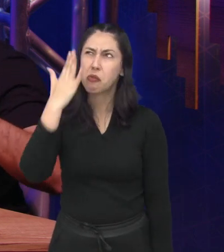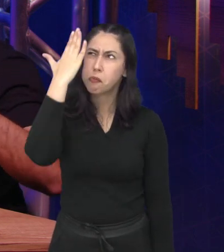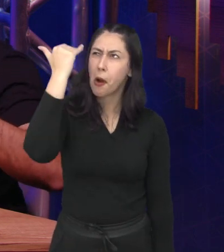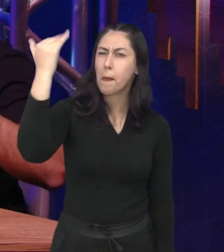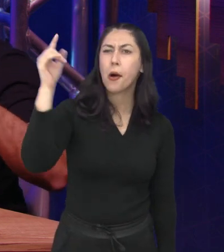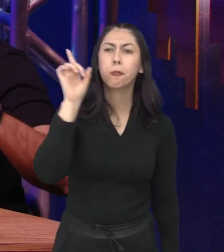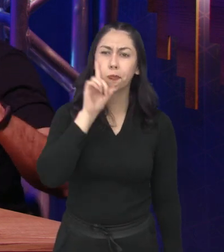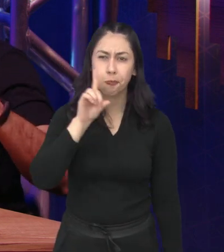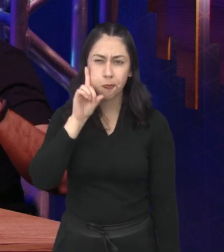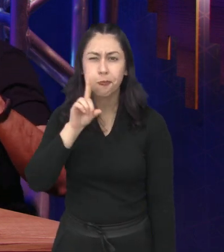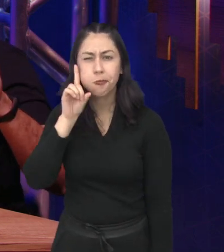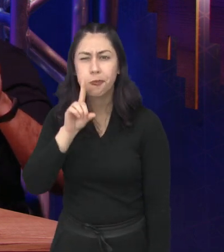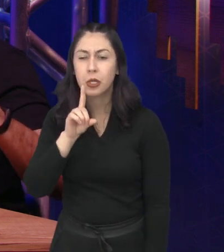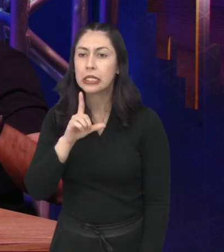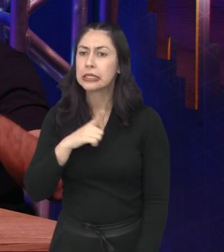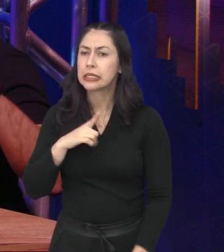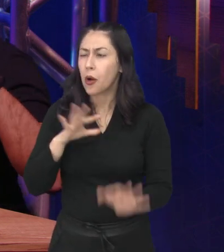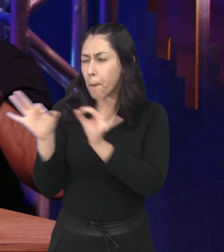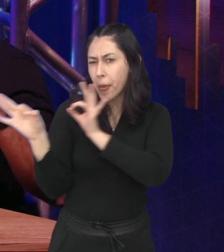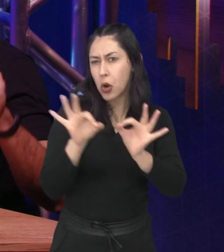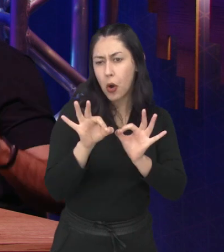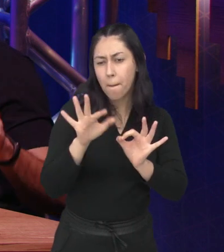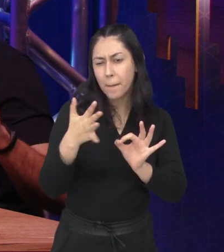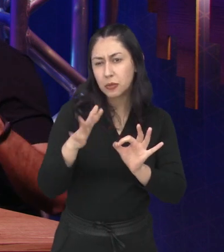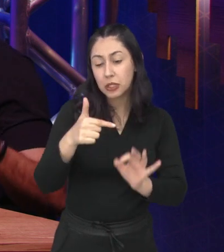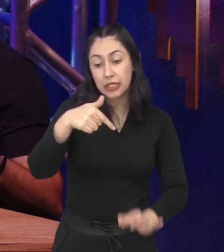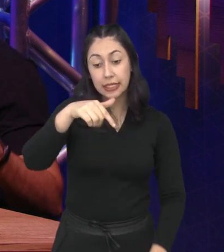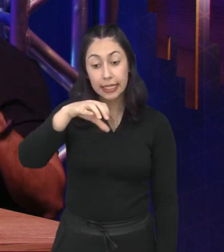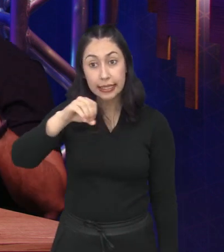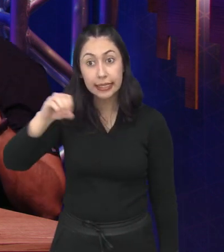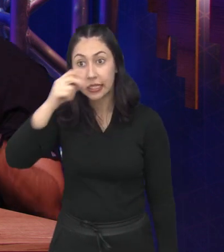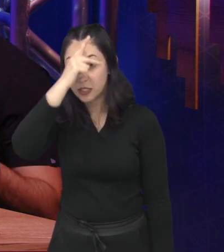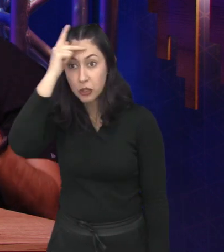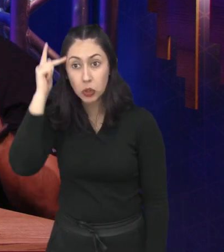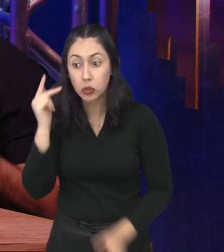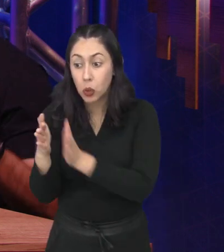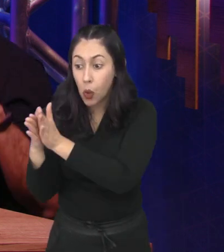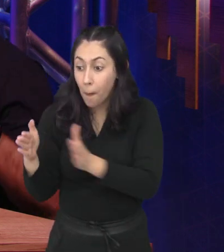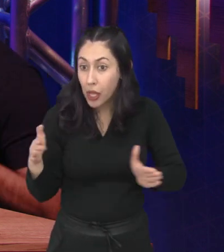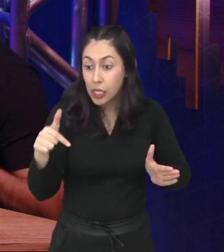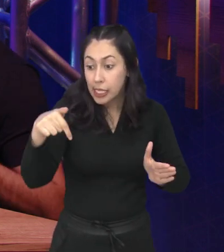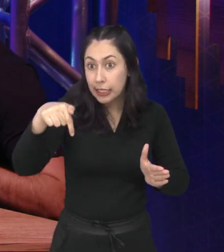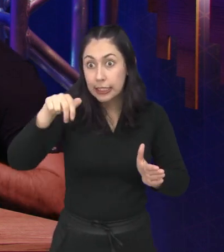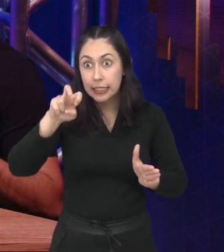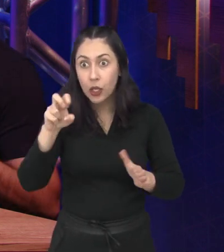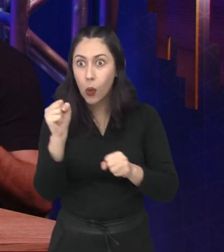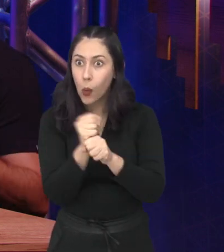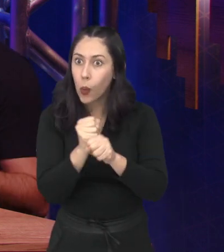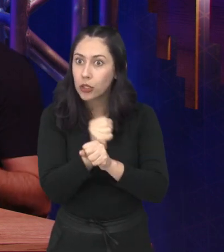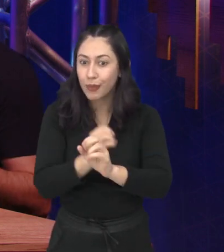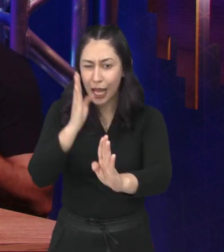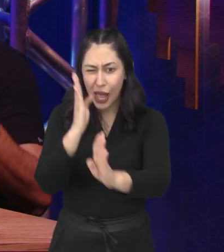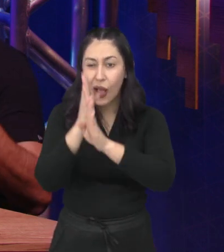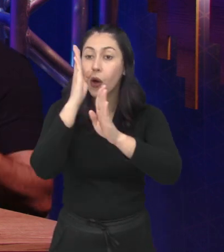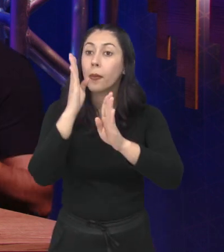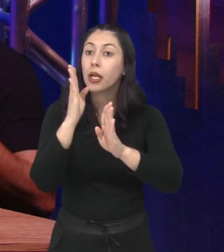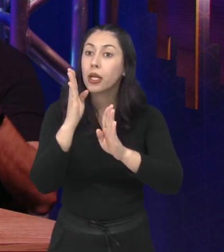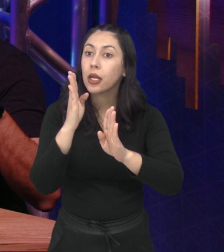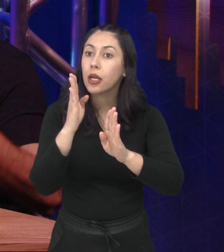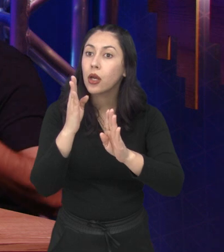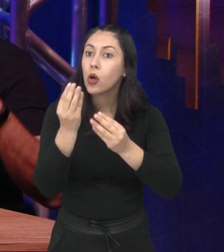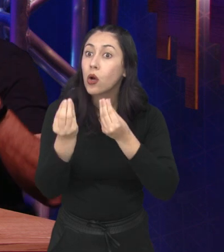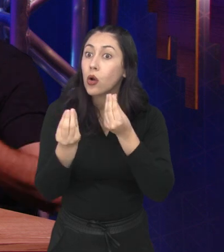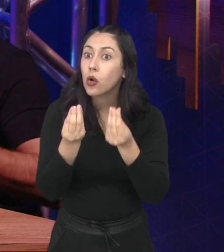Harvard que acompanhou mais de 700 pessoas por 75 anos para descobrir de